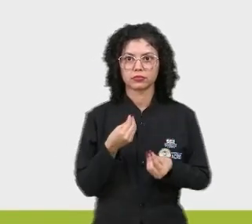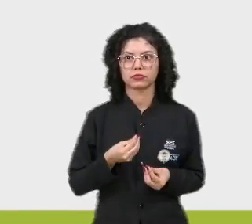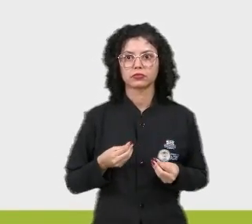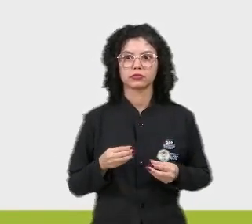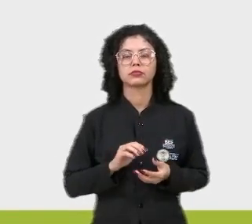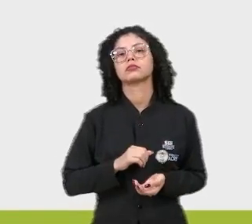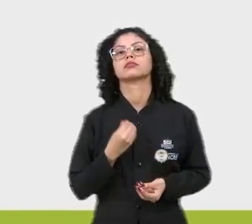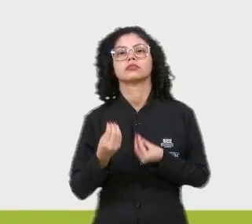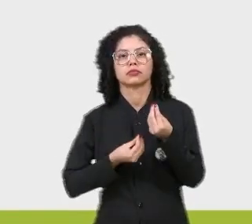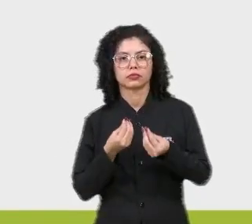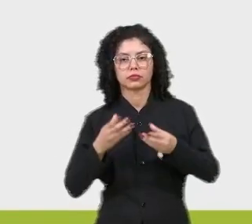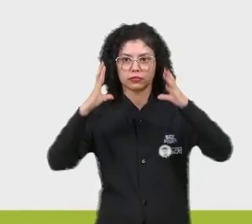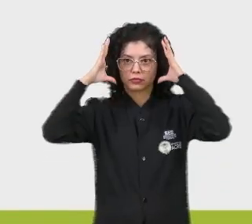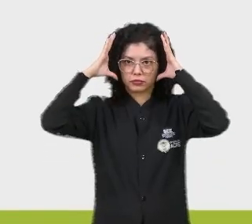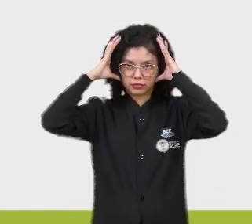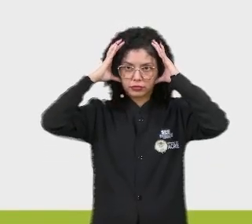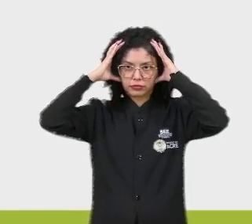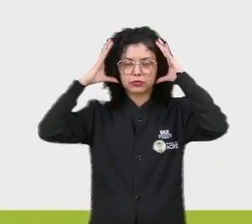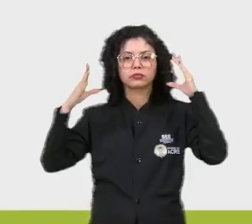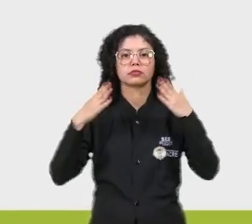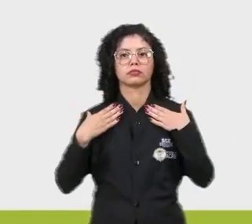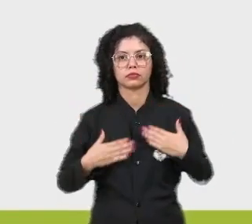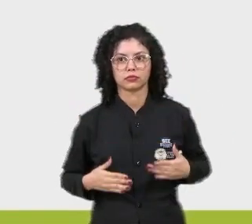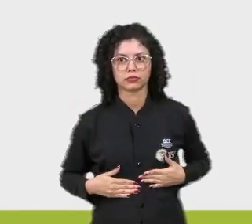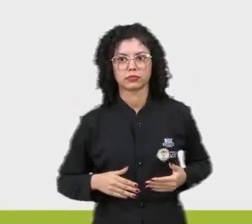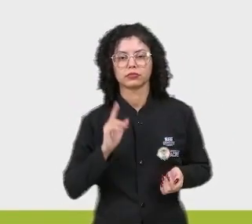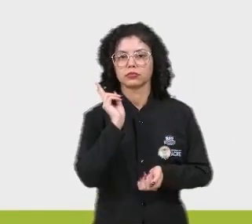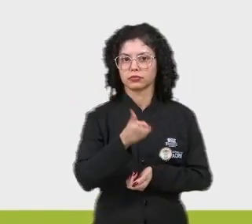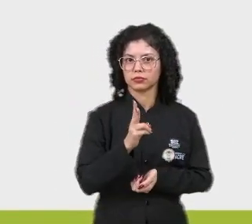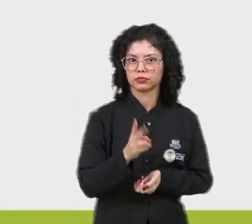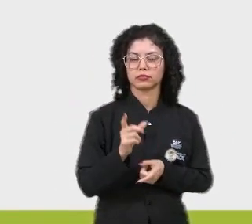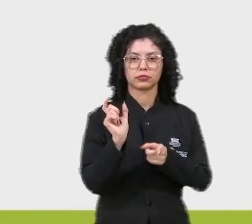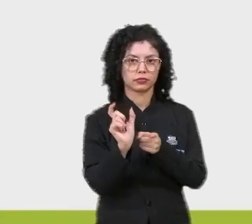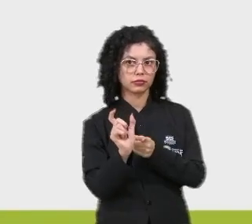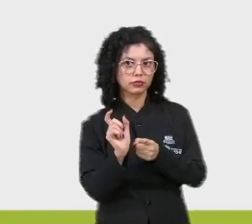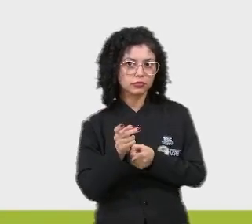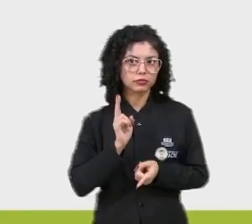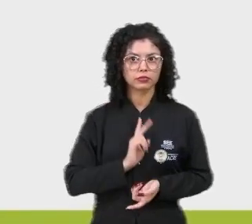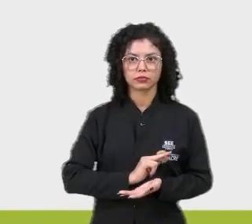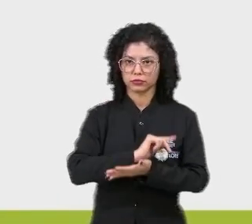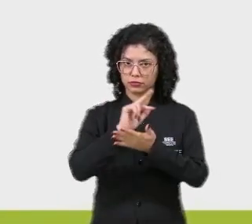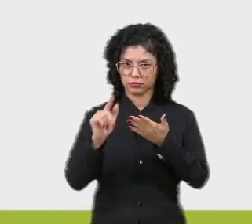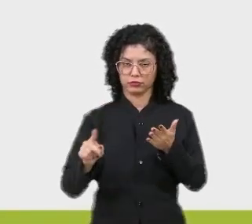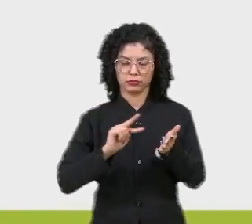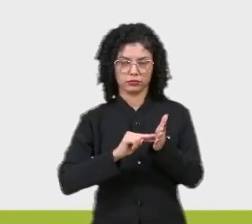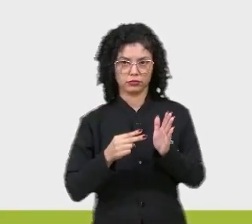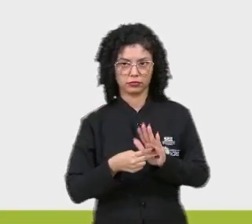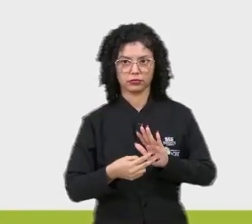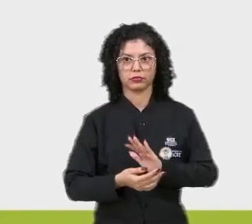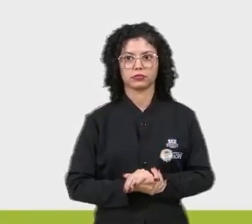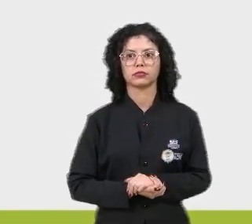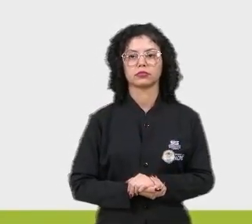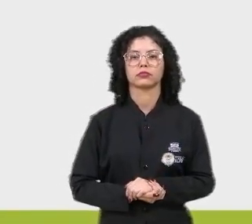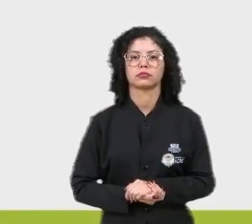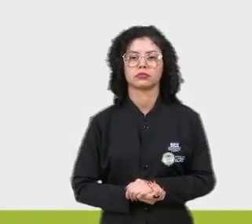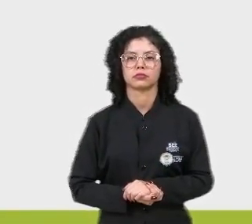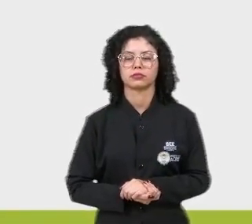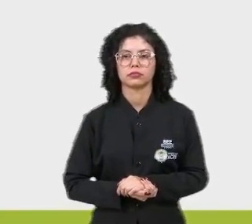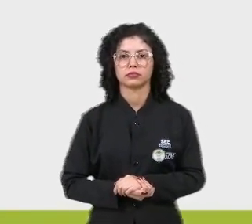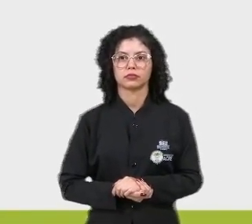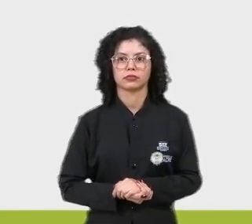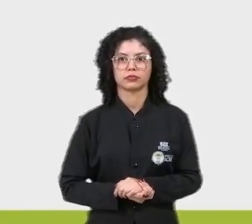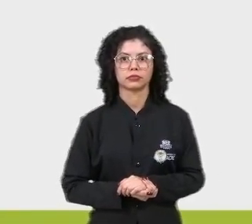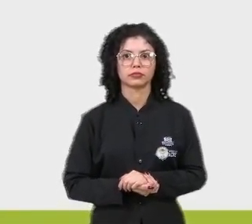a cabeça como parte do corpo então uma mesma palavra com muitos eh com vários